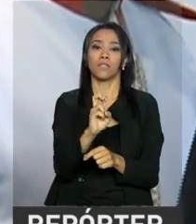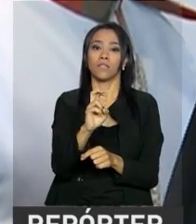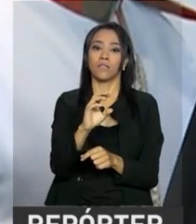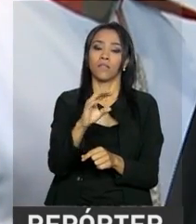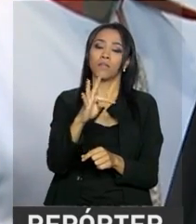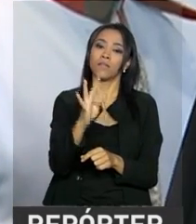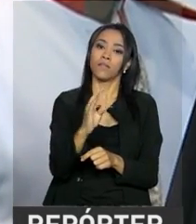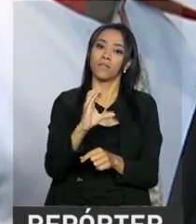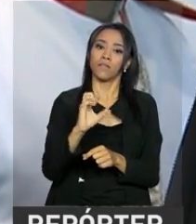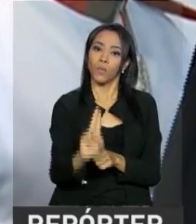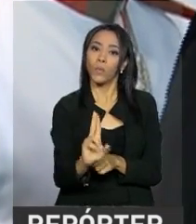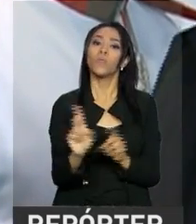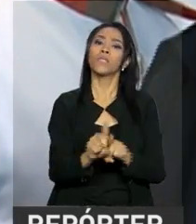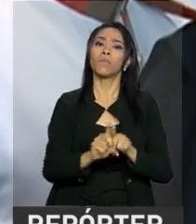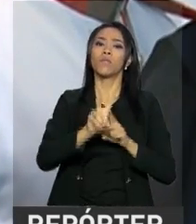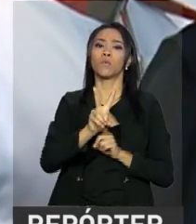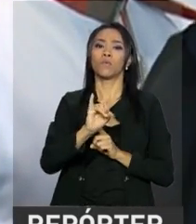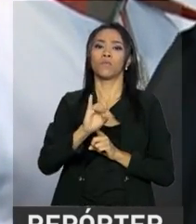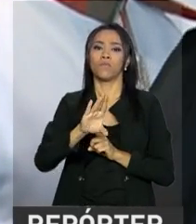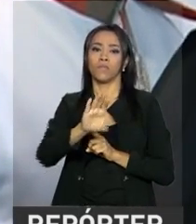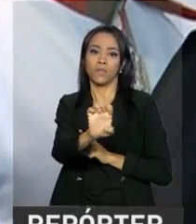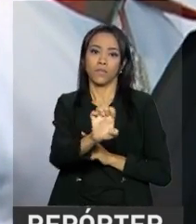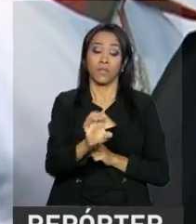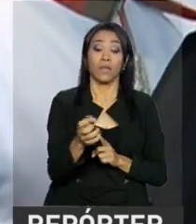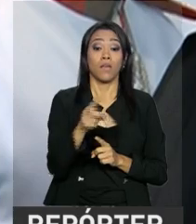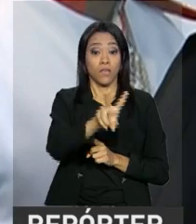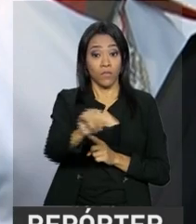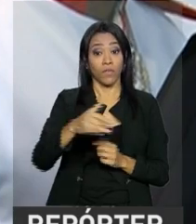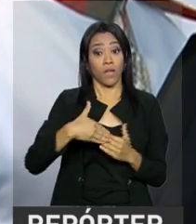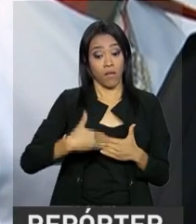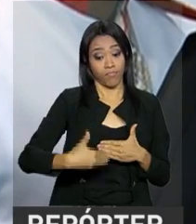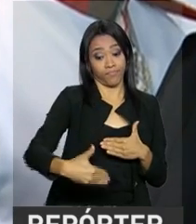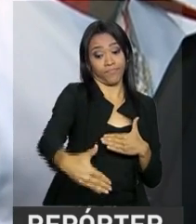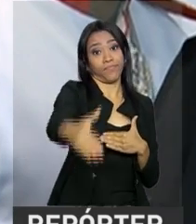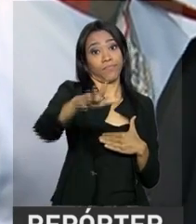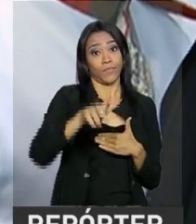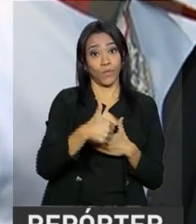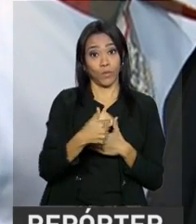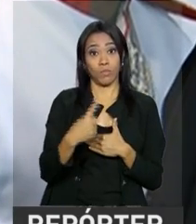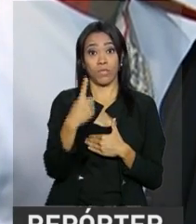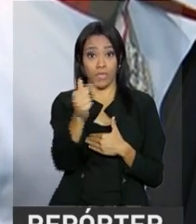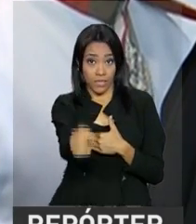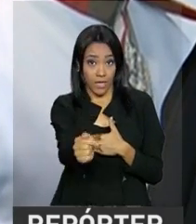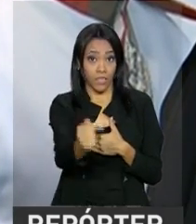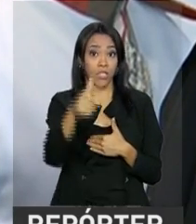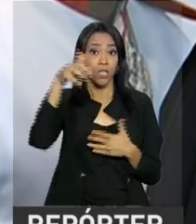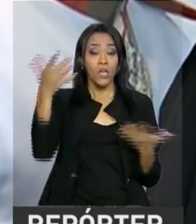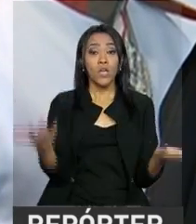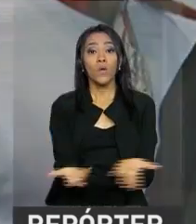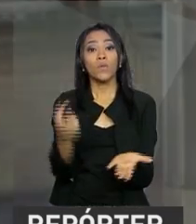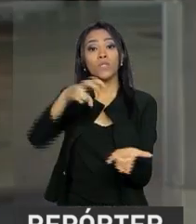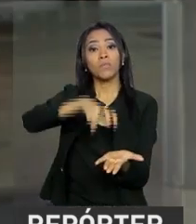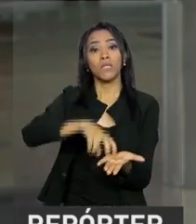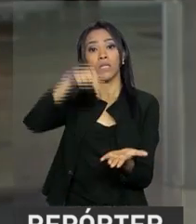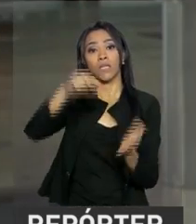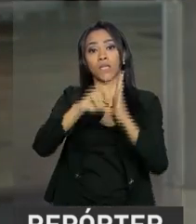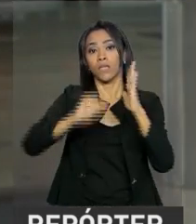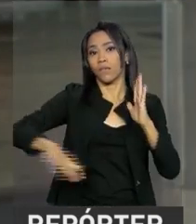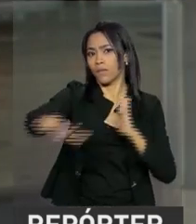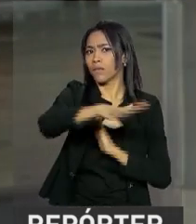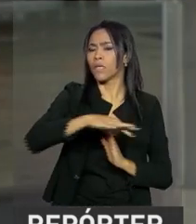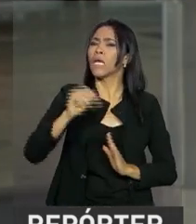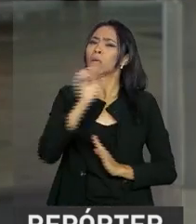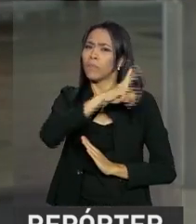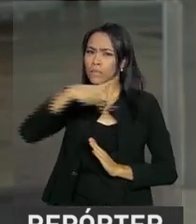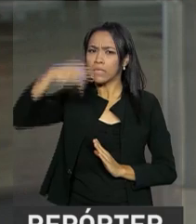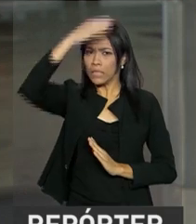vão estar à frente da corte de contas em 2017 e ainda nesta manhã aqui no Palácio do Planalto o presidente Michel Temer tem reunião